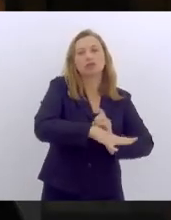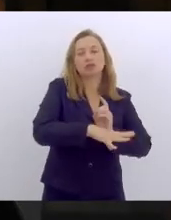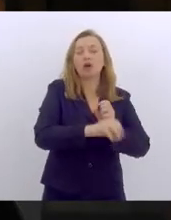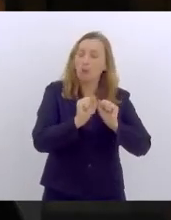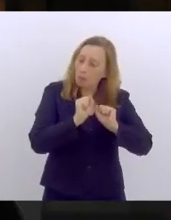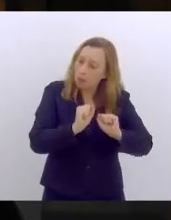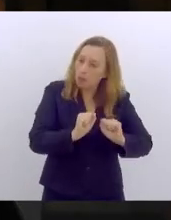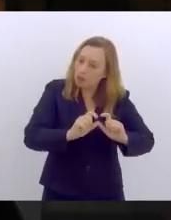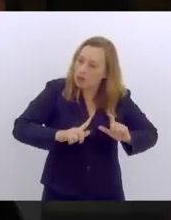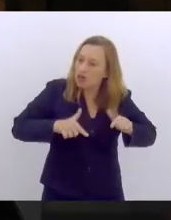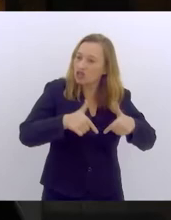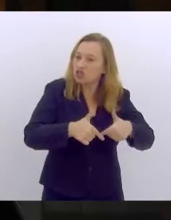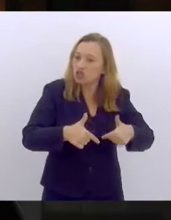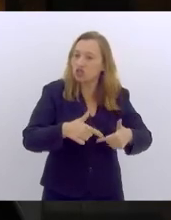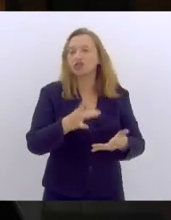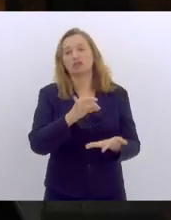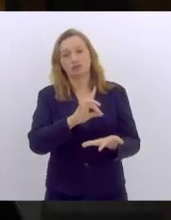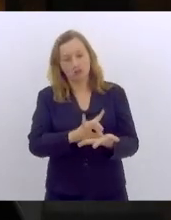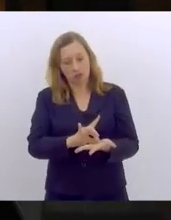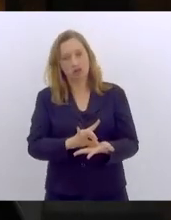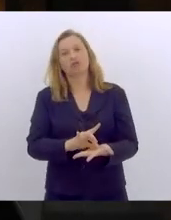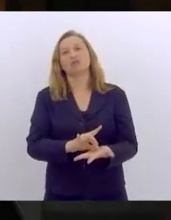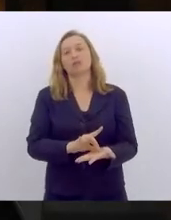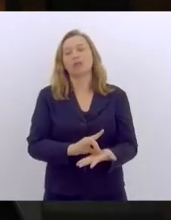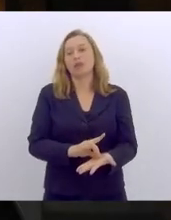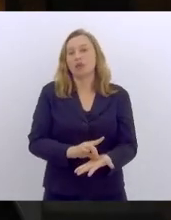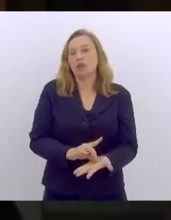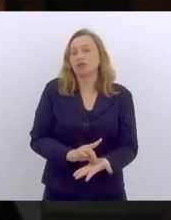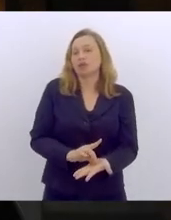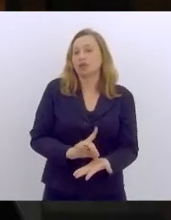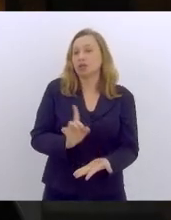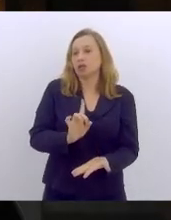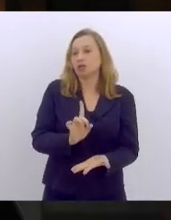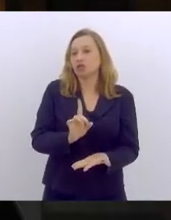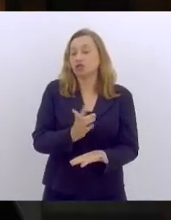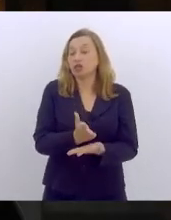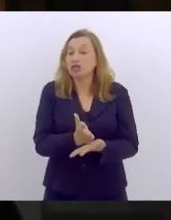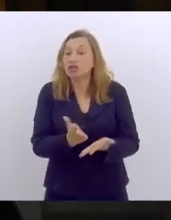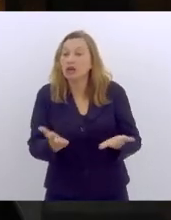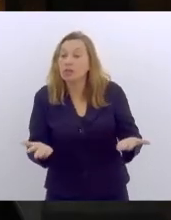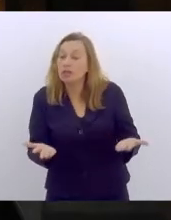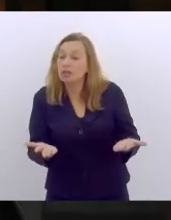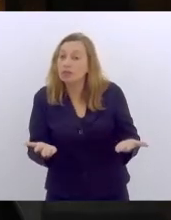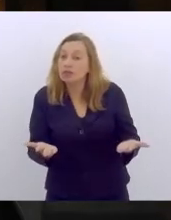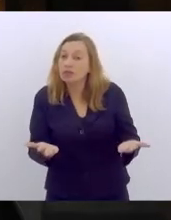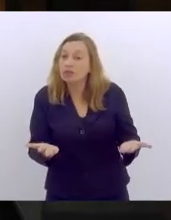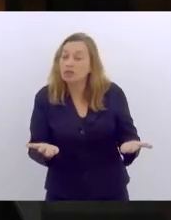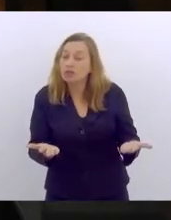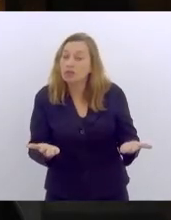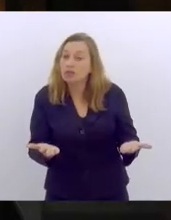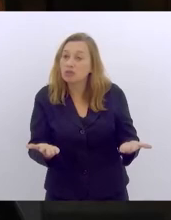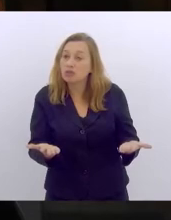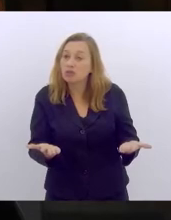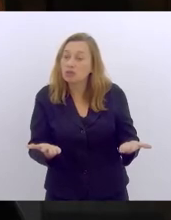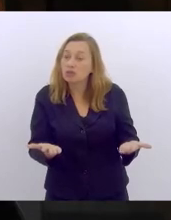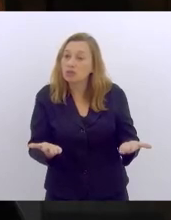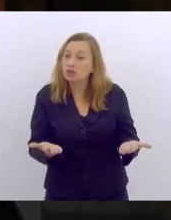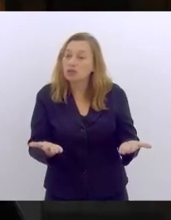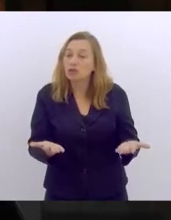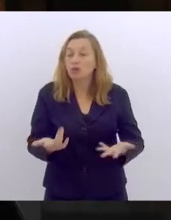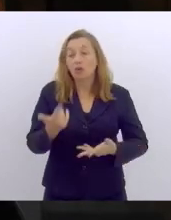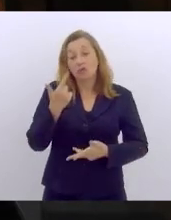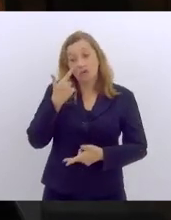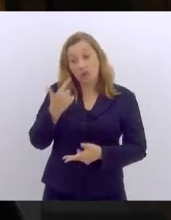possa funcionar verdadeiramente e não estar diluído e tão esgarçado como